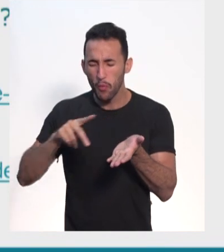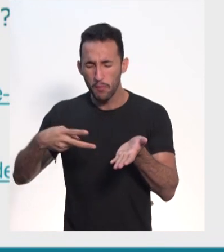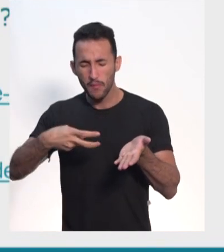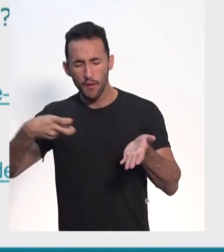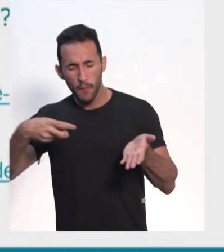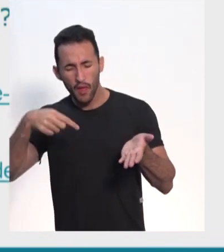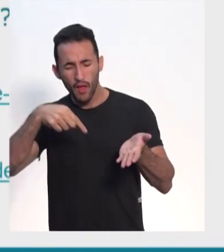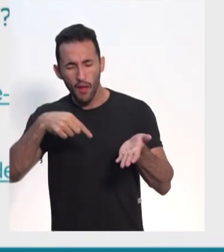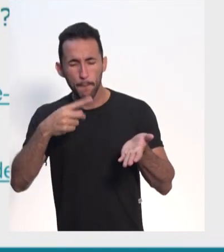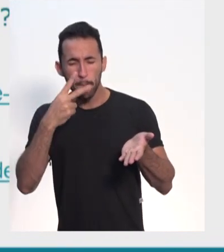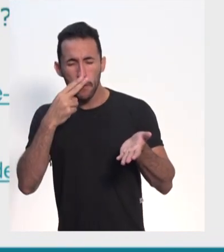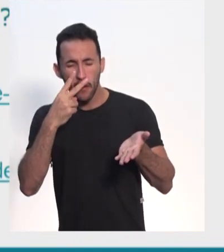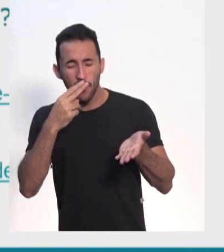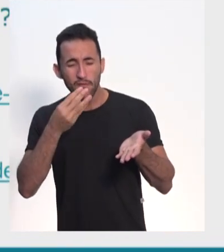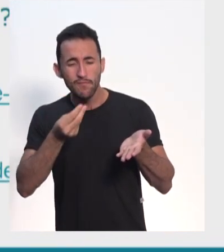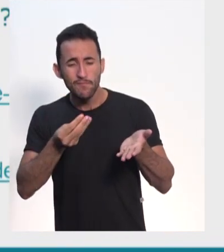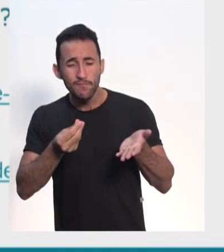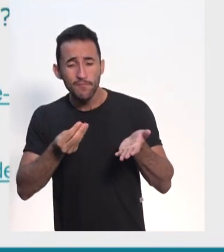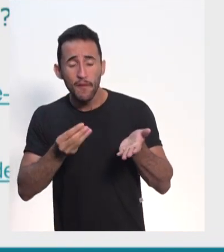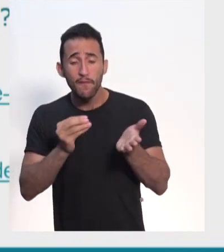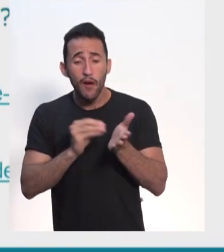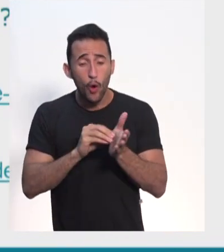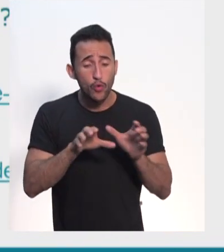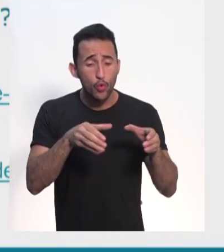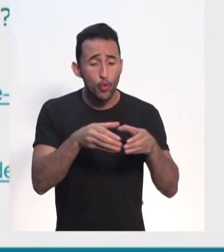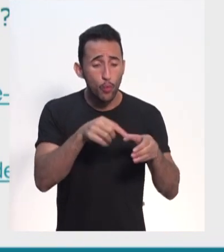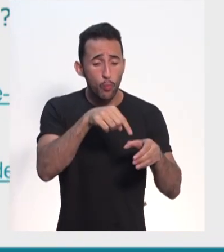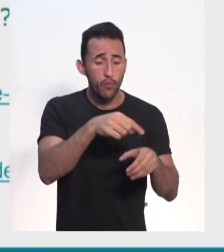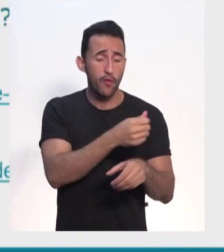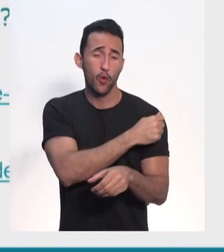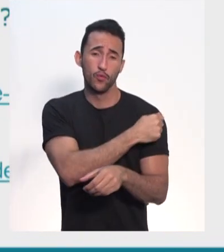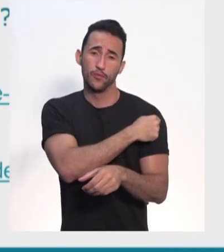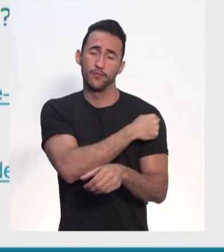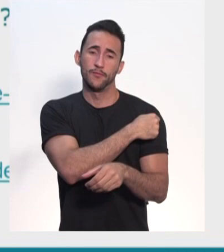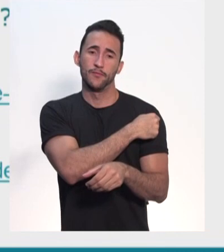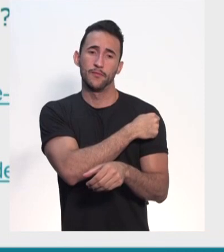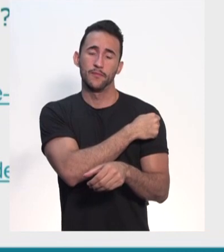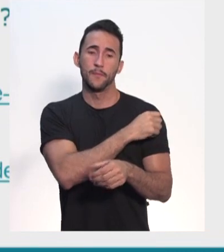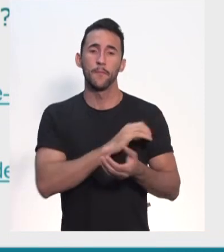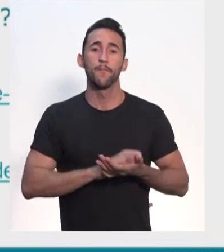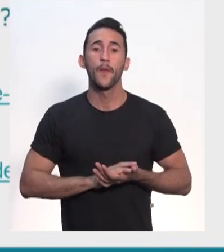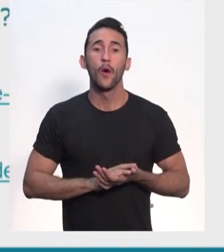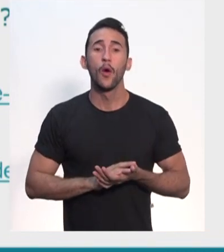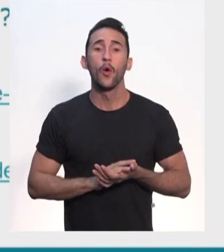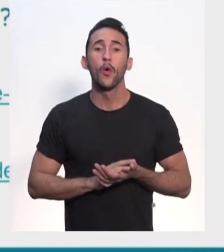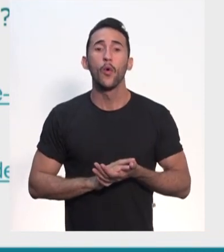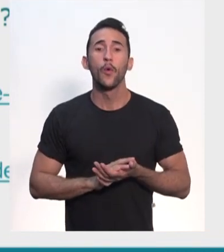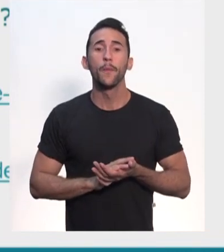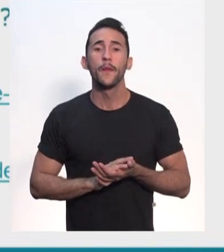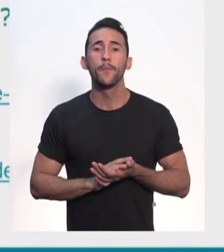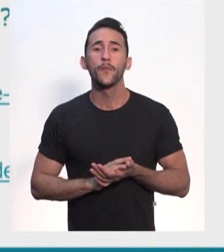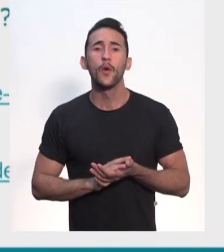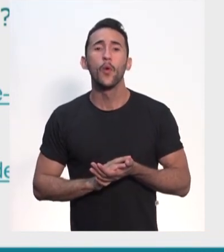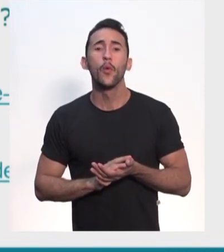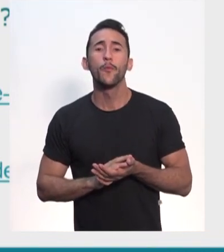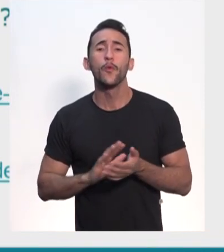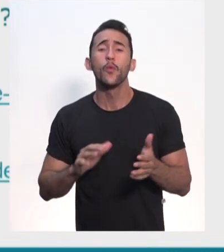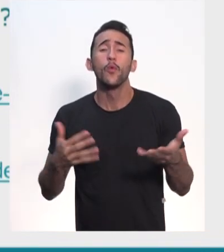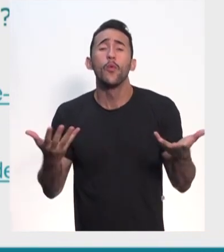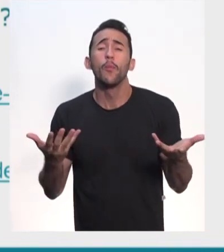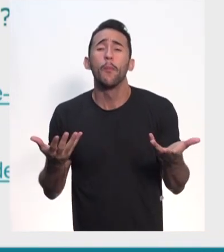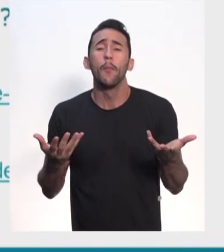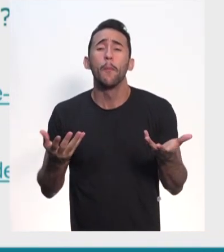dessas, a gente pode retomar e a gente pode também ir para frente com eles. Cada escola é uma realidade, cada